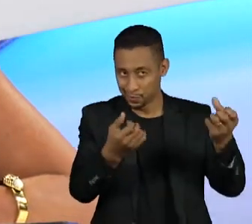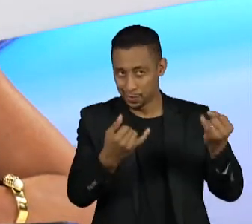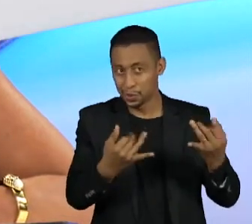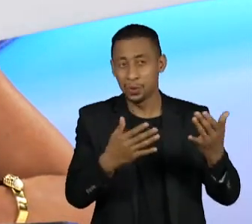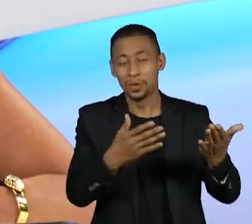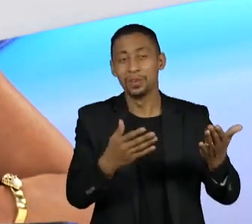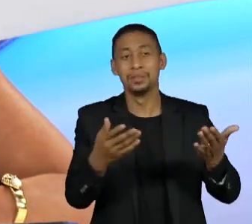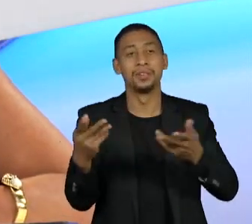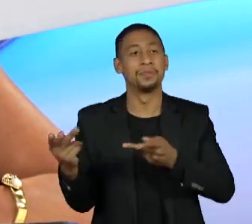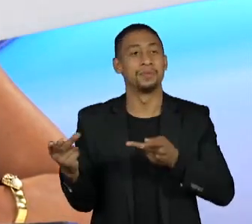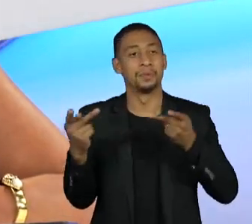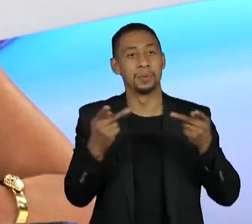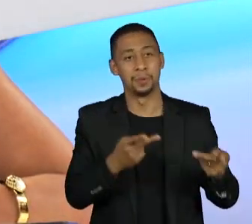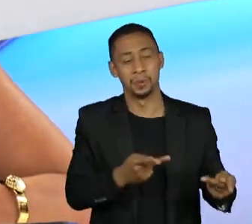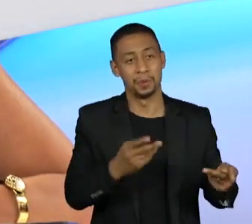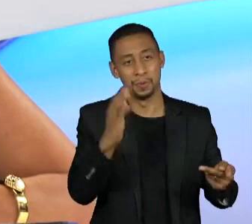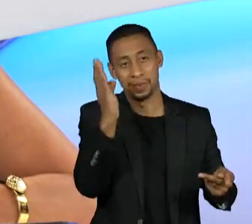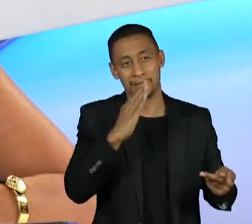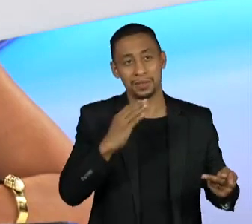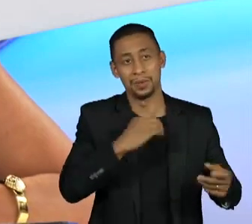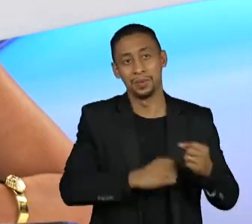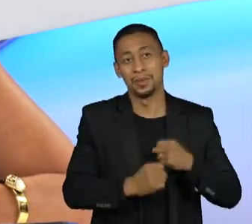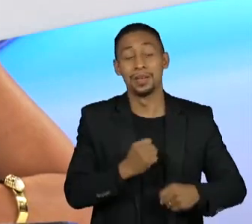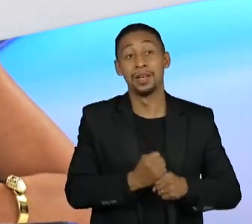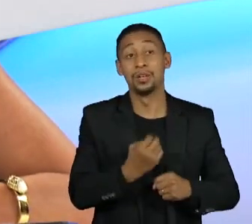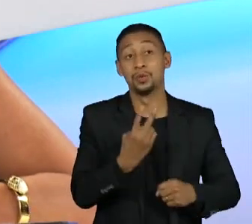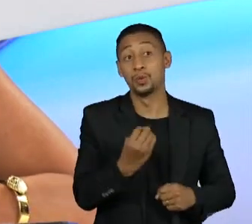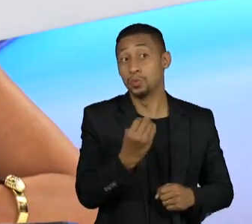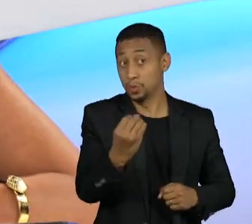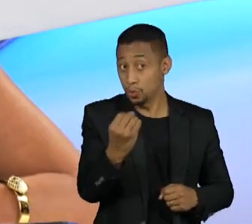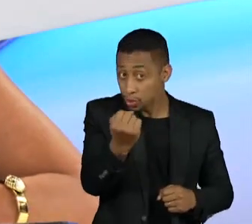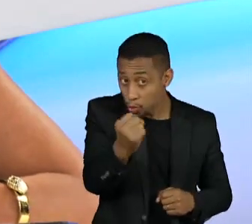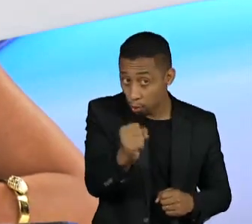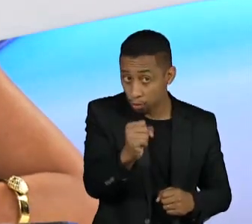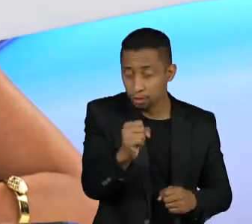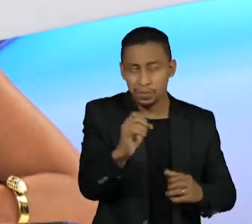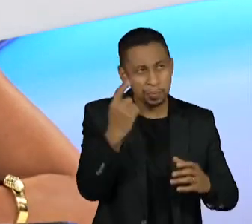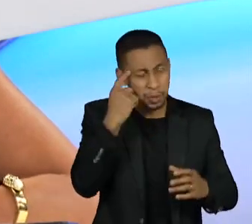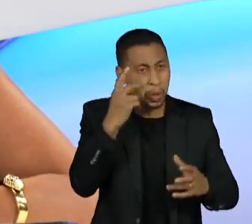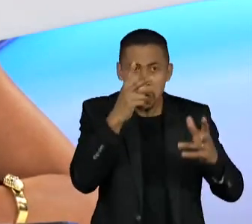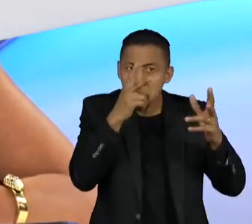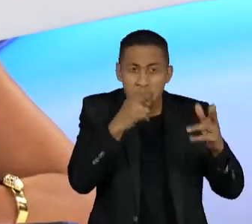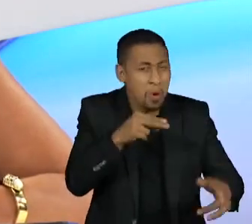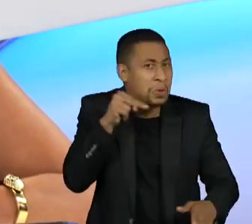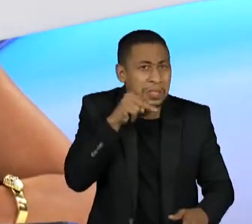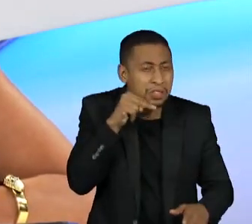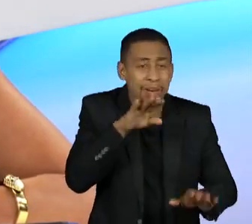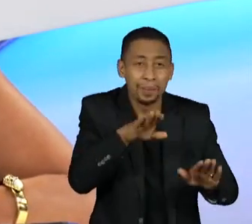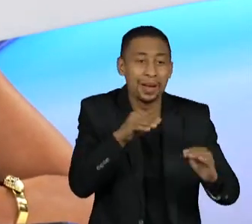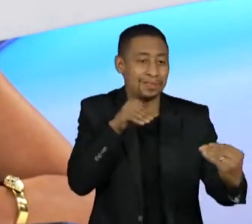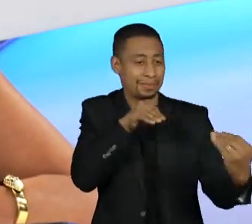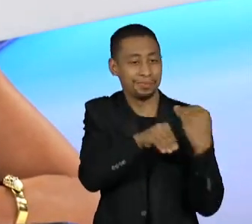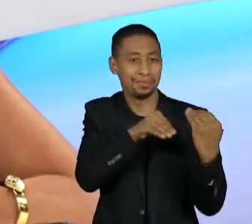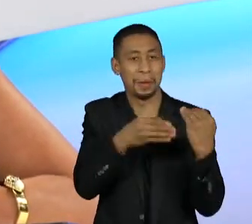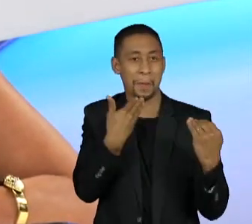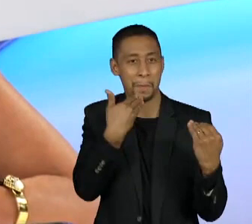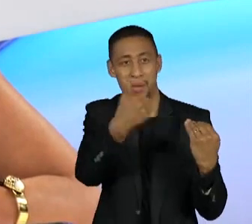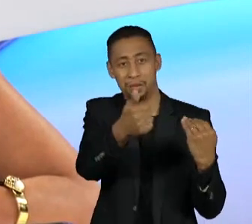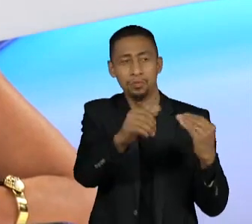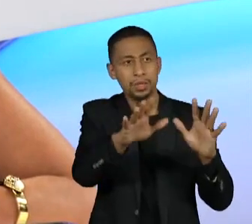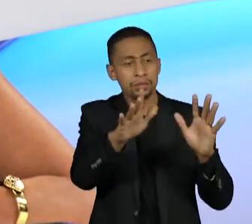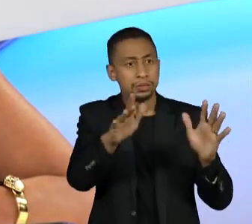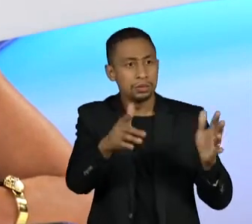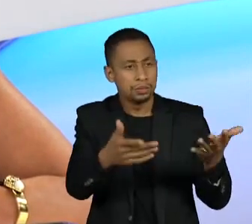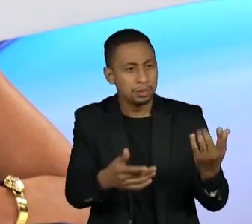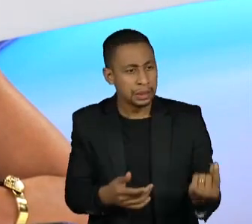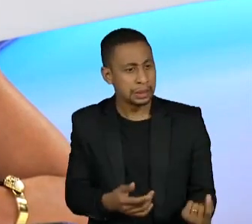Brasil em 2008 e que você se sentiu como se estivesse na Nigéria, com estradas melhores, mas que ficou muito impressionada